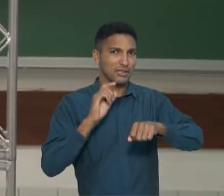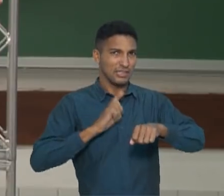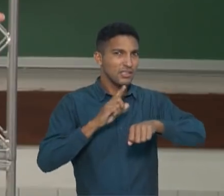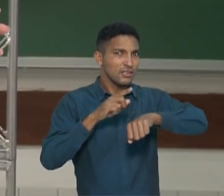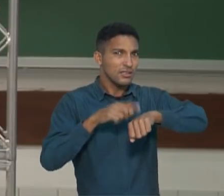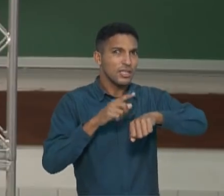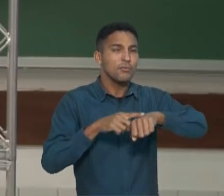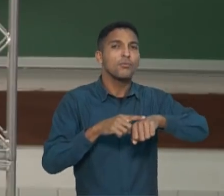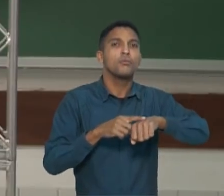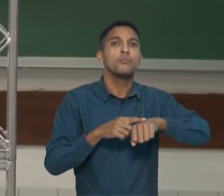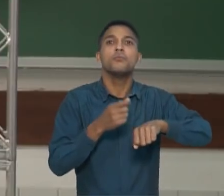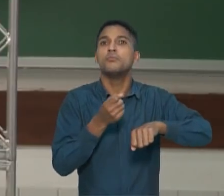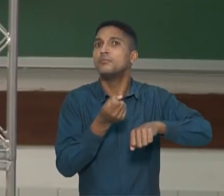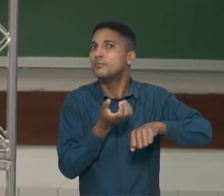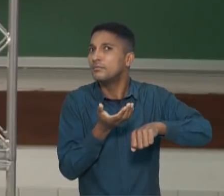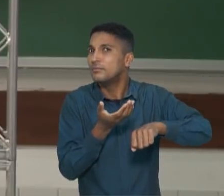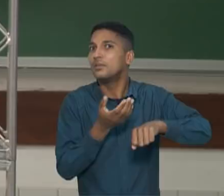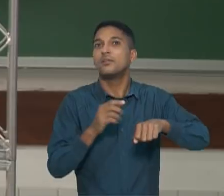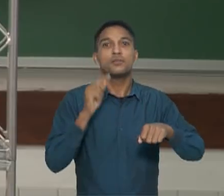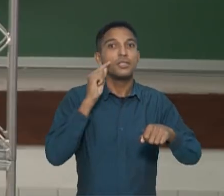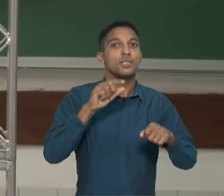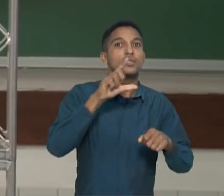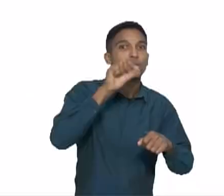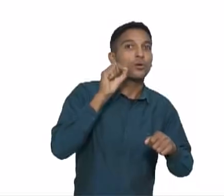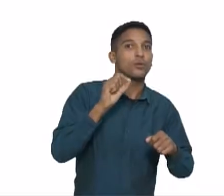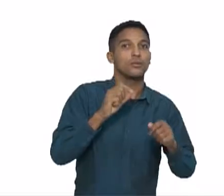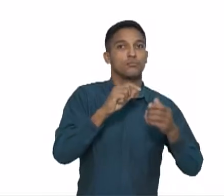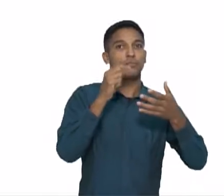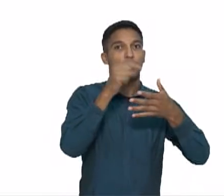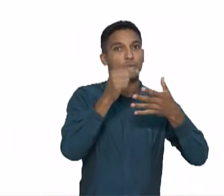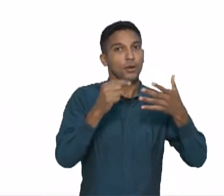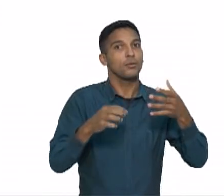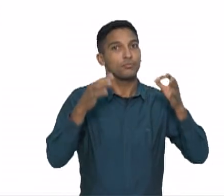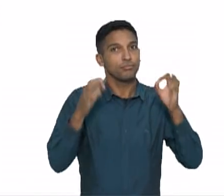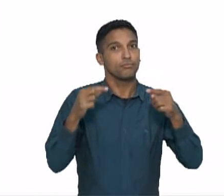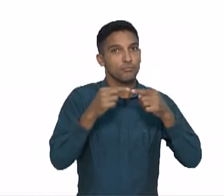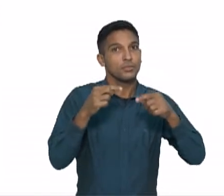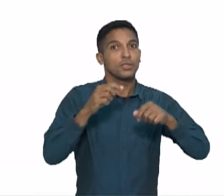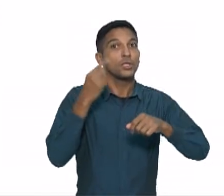dimensão temporal nesse conto. E a gente já volta.